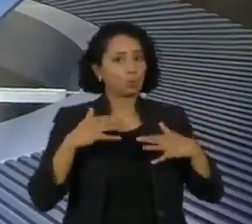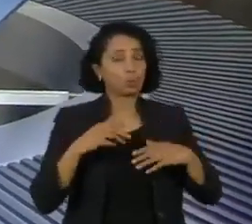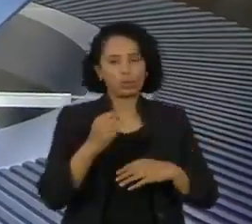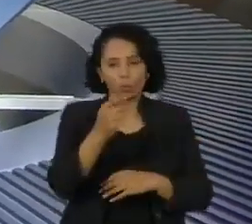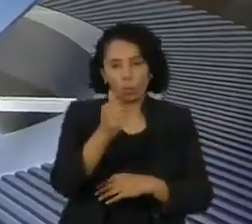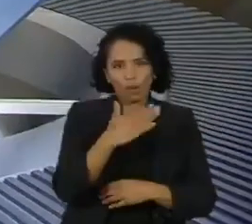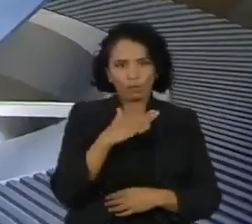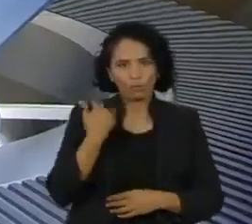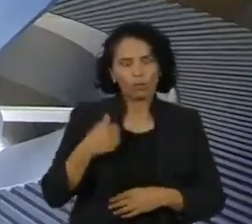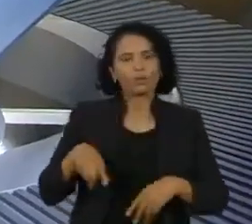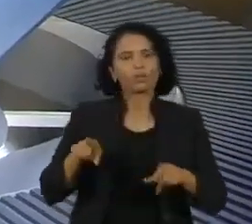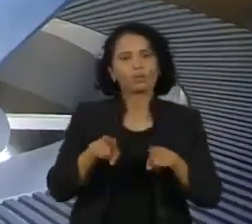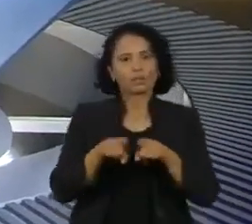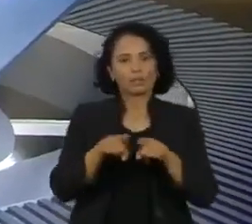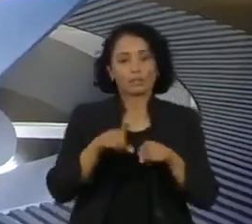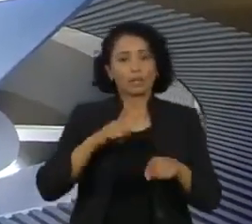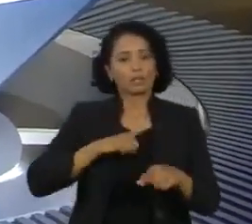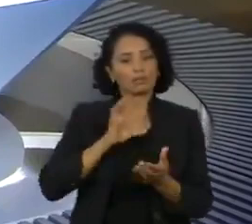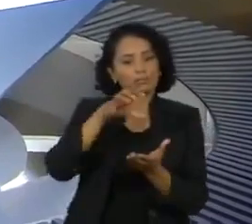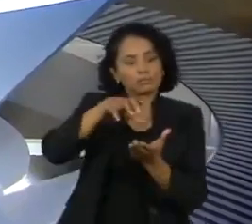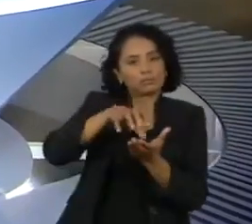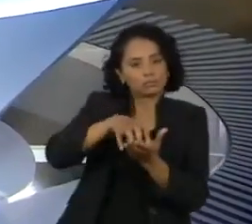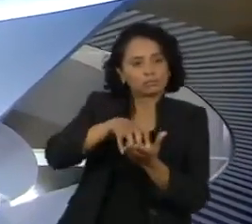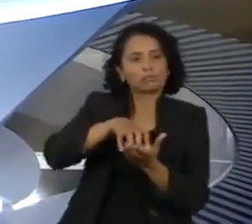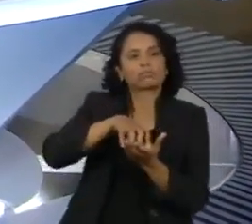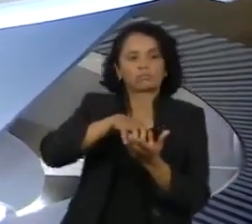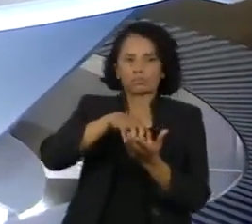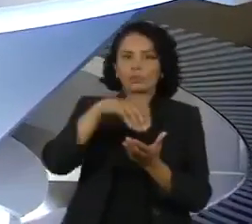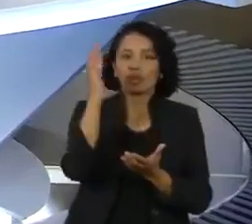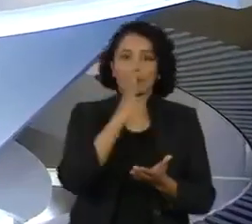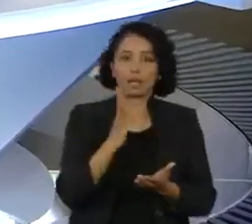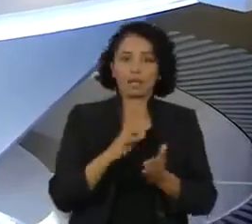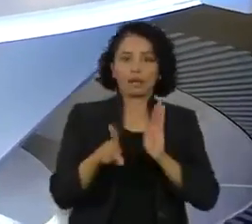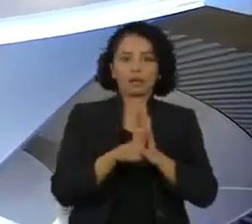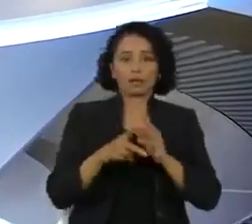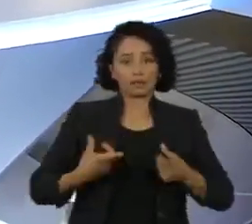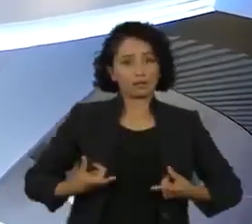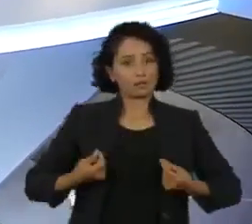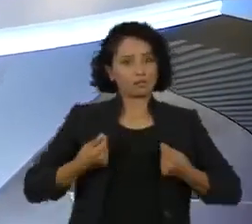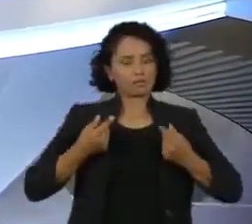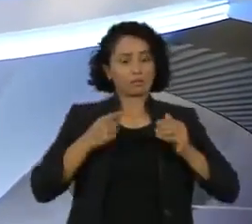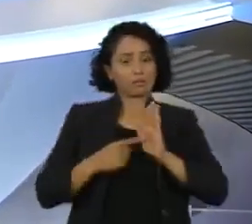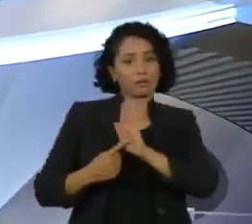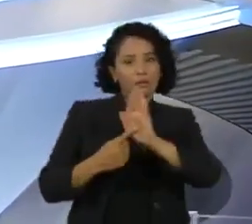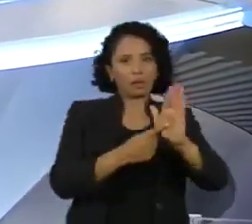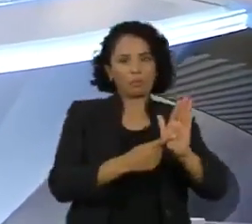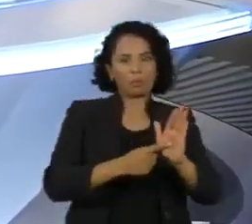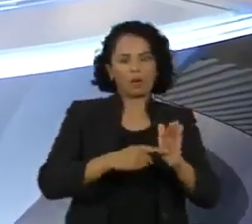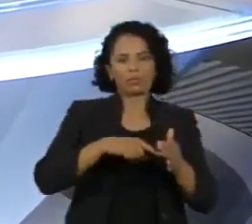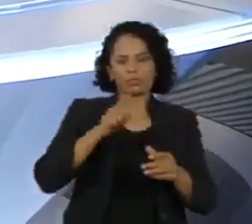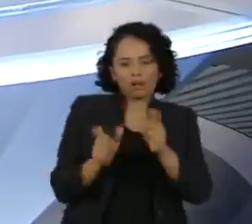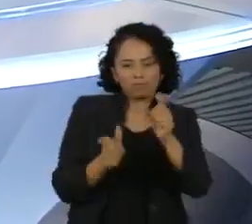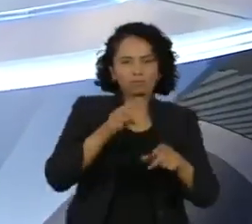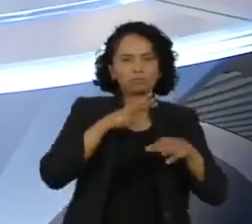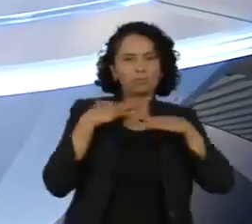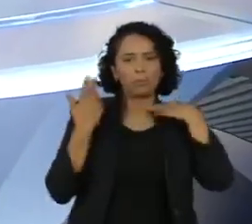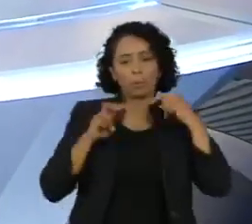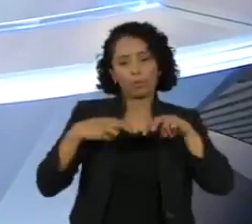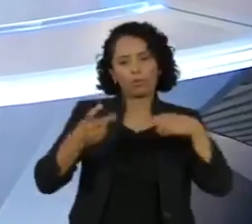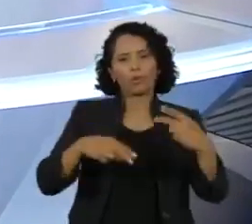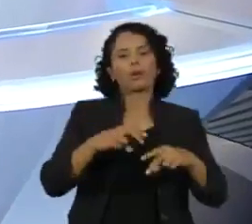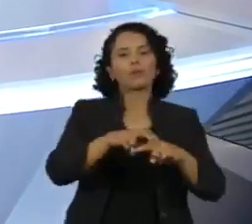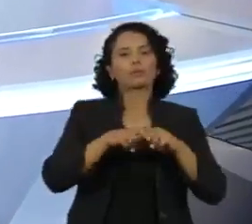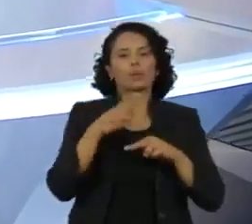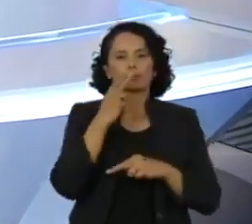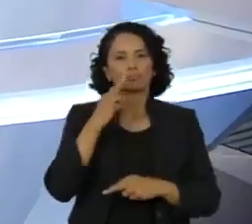Câncer informa que só no ano passado, 161 mil brasileiros morreram em consequência do uso do tabaco.